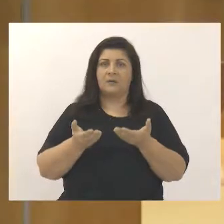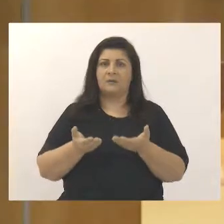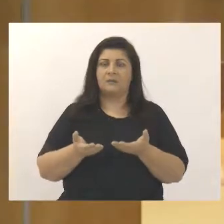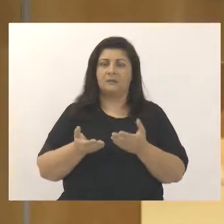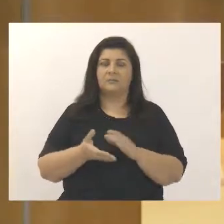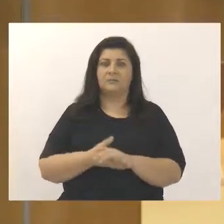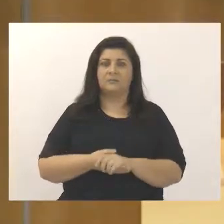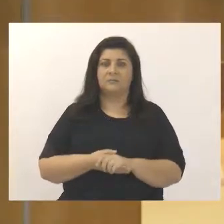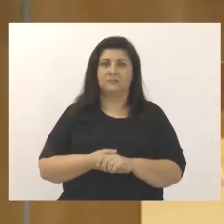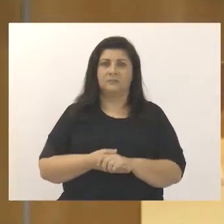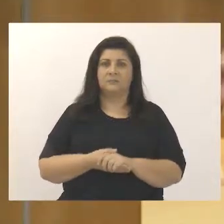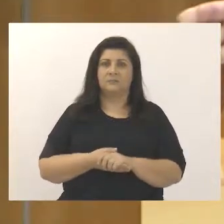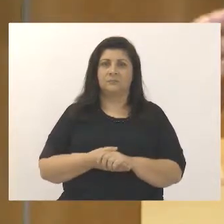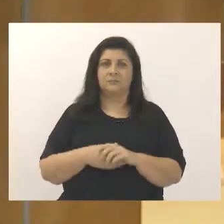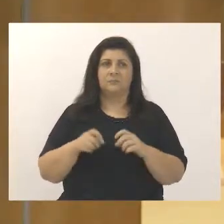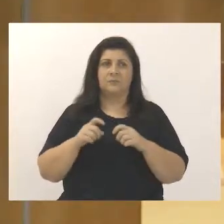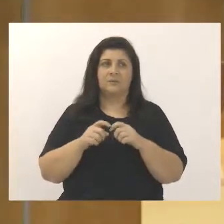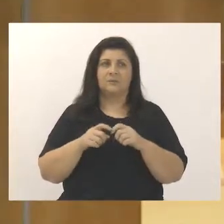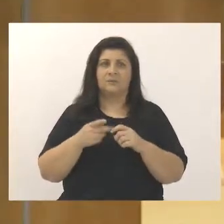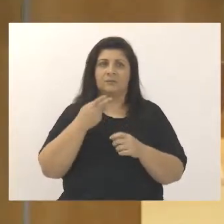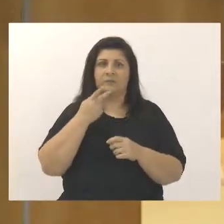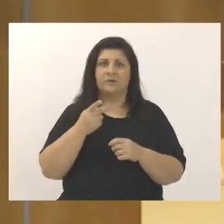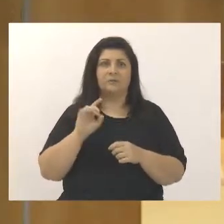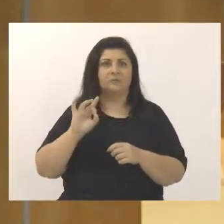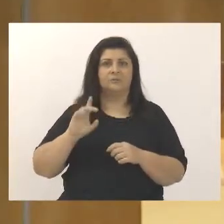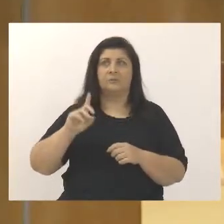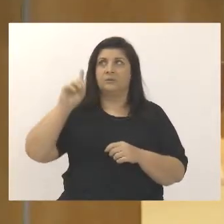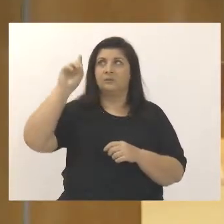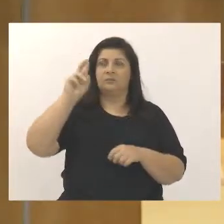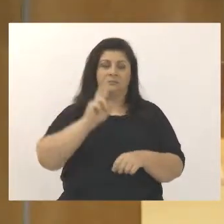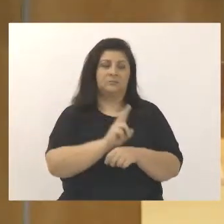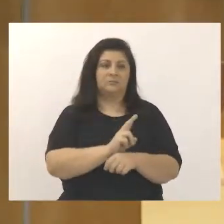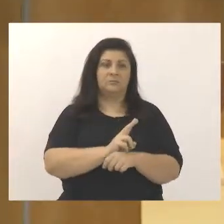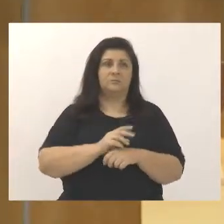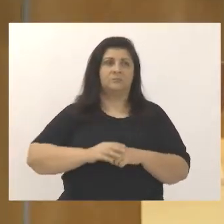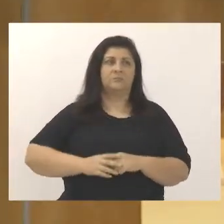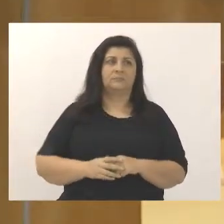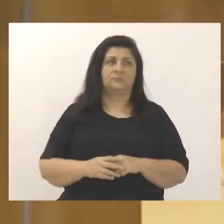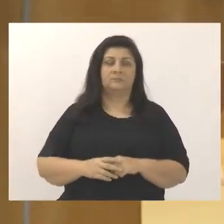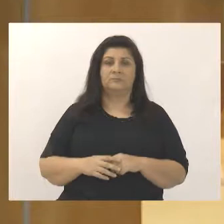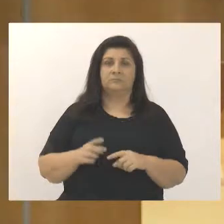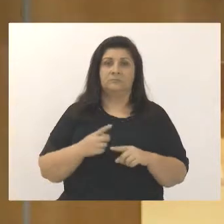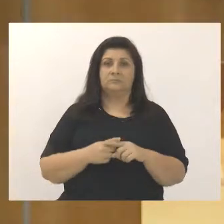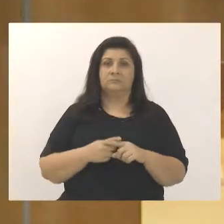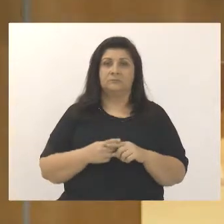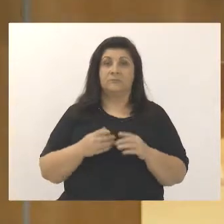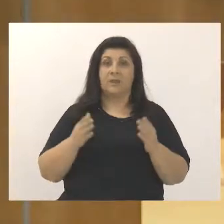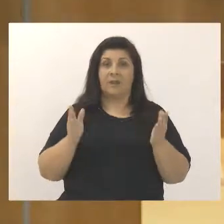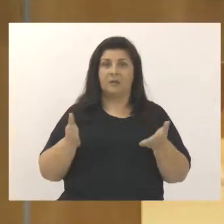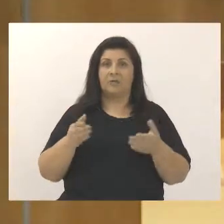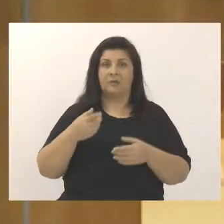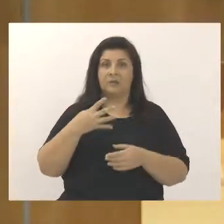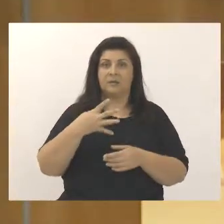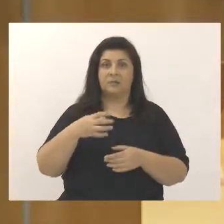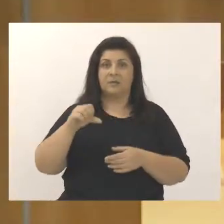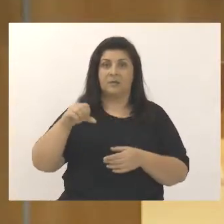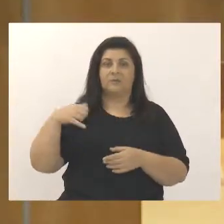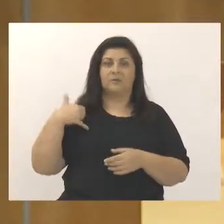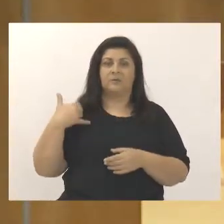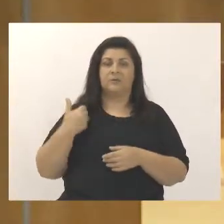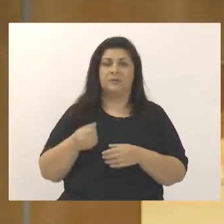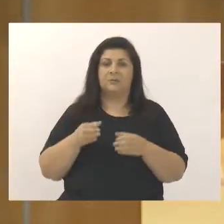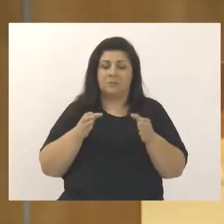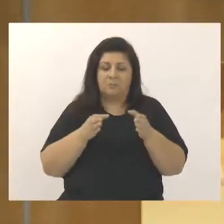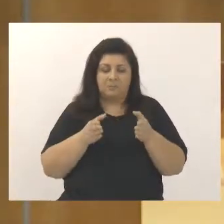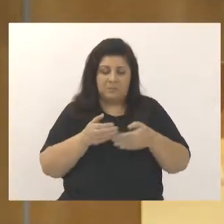tive, né? Só Deus no meu caminho mesmo, porque ele que acabou de formar esse rapaz aqui, que hoje está com 49 anos. Eu tinha uma cabecinha do